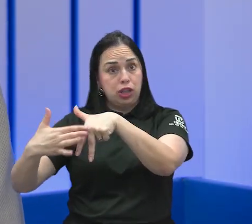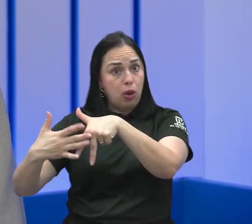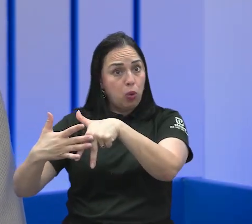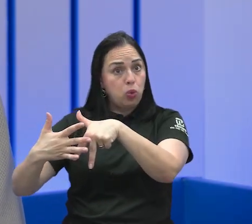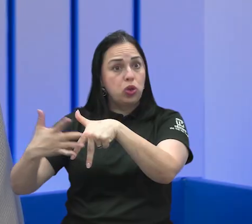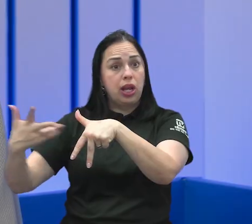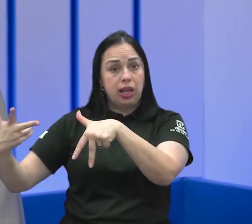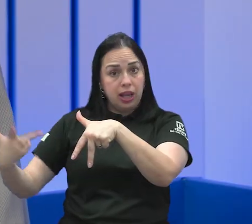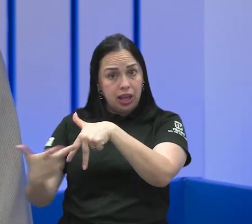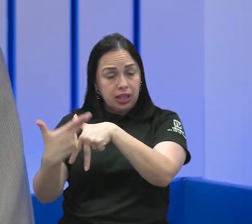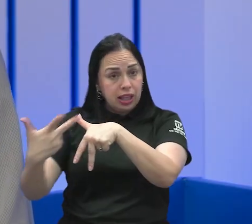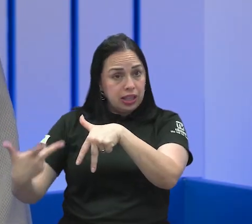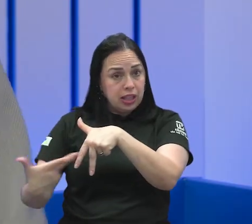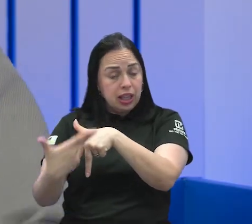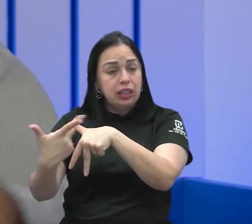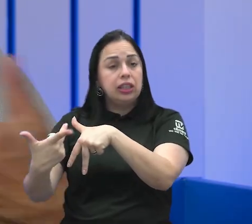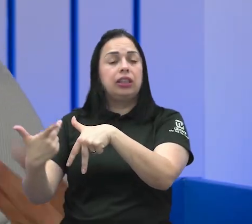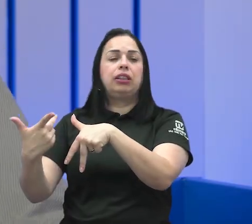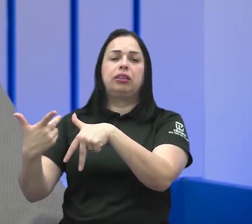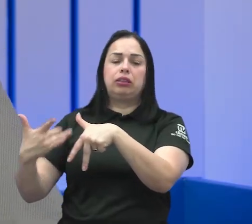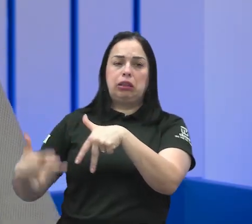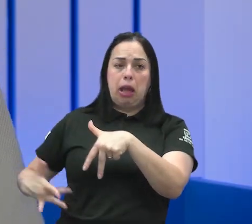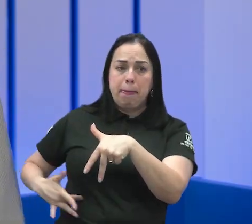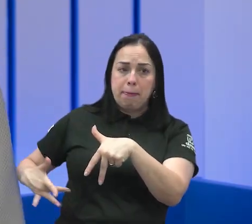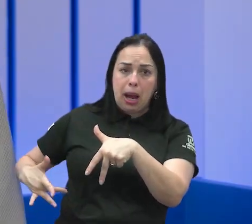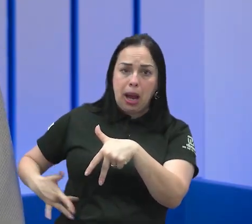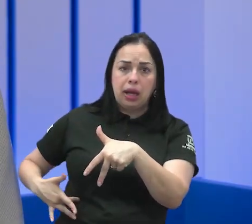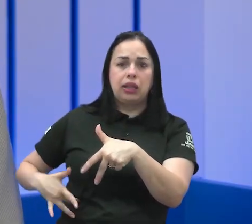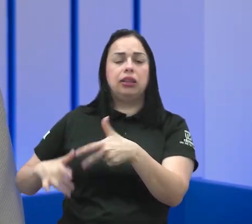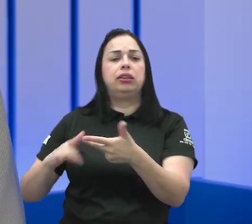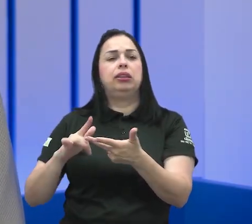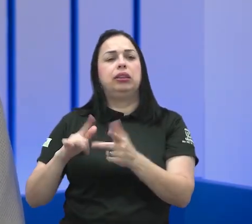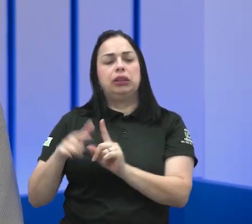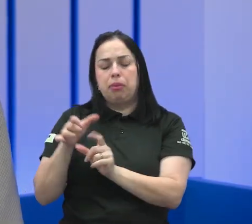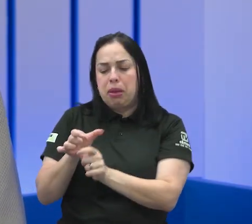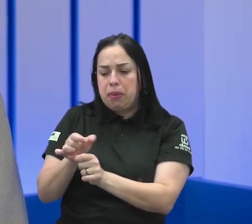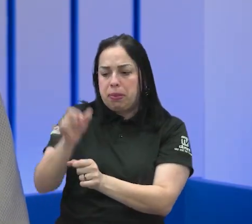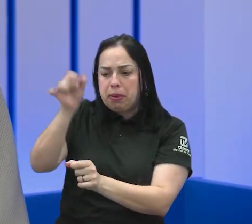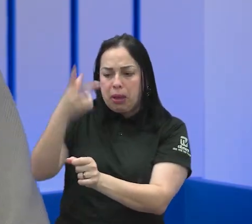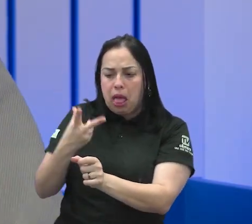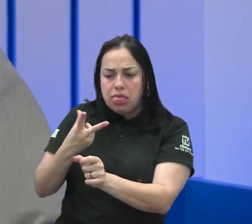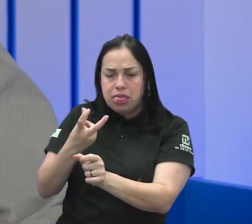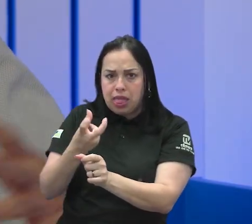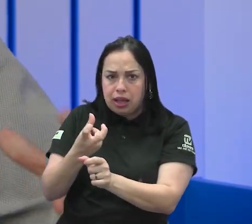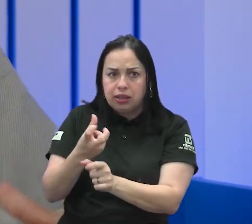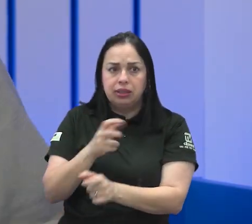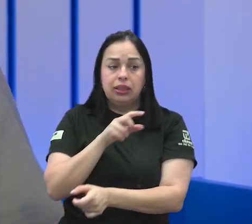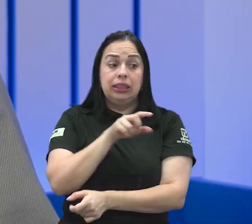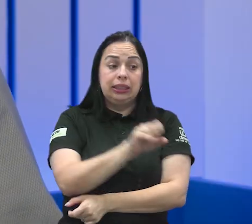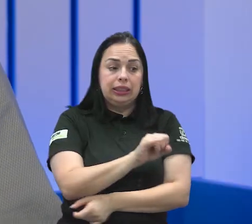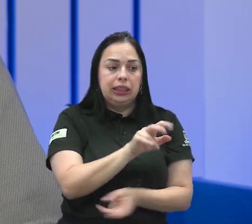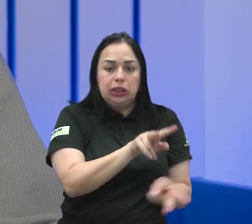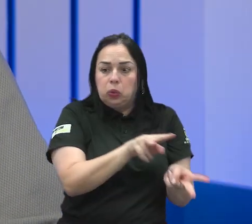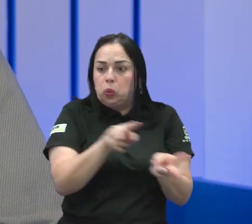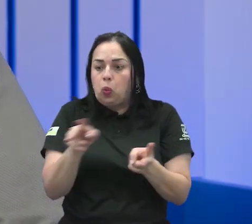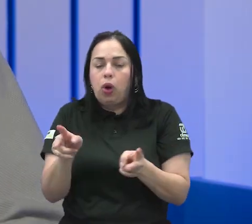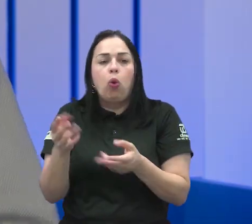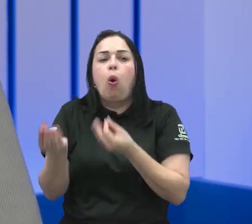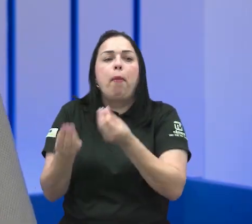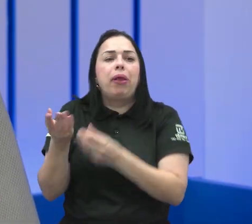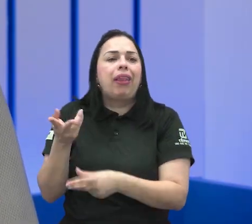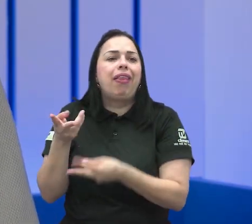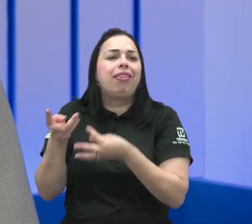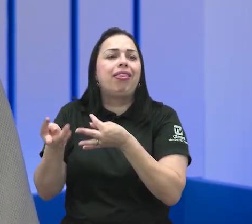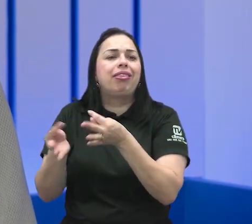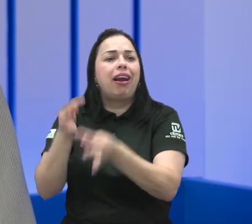grande porte, tipo cirurgias cardíacas, transplante hepático, transplante de medula óssea. Sem a transfusão, não há como tratar